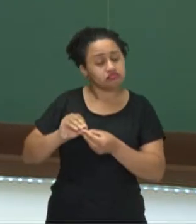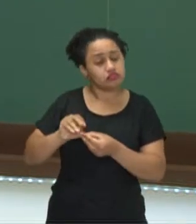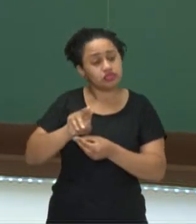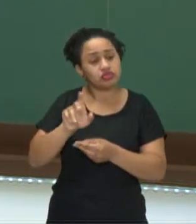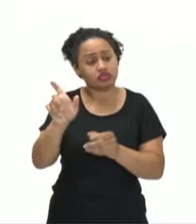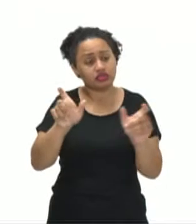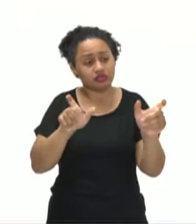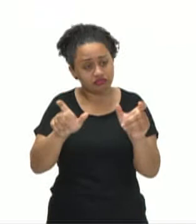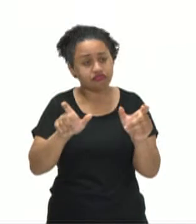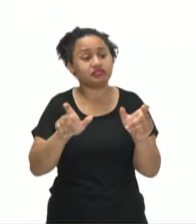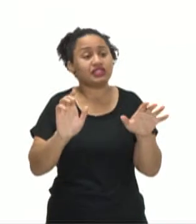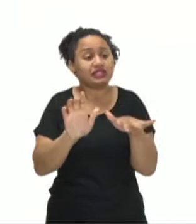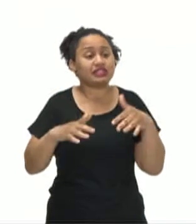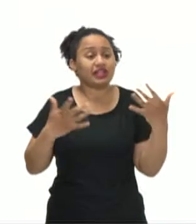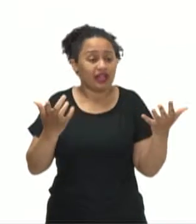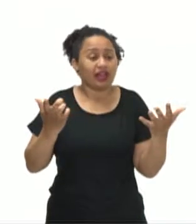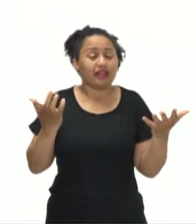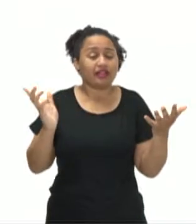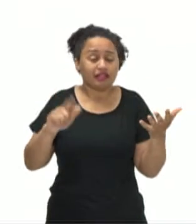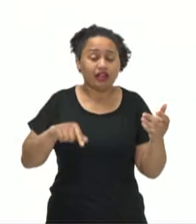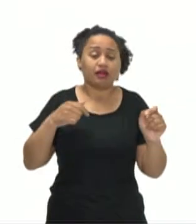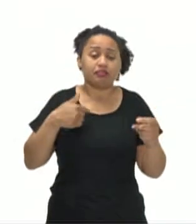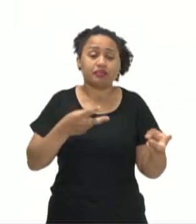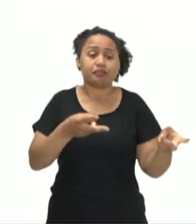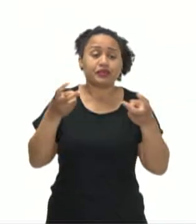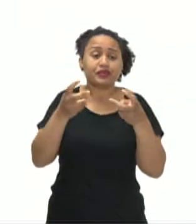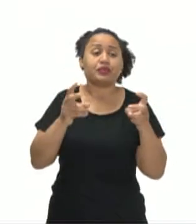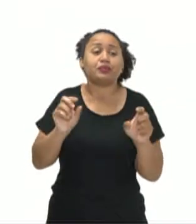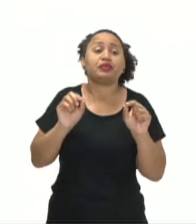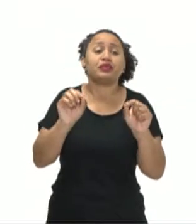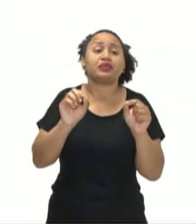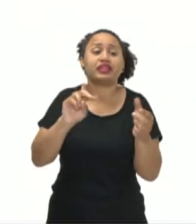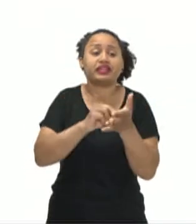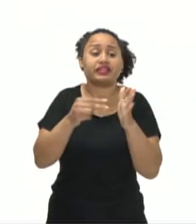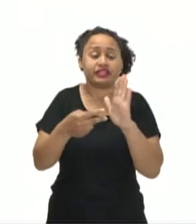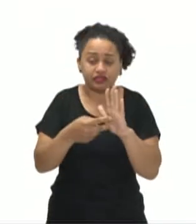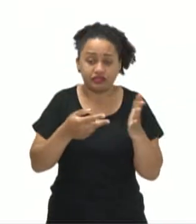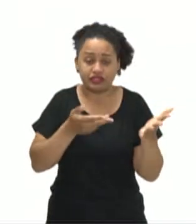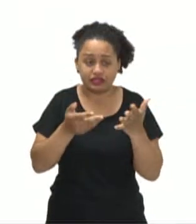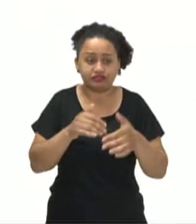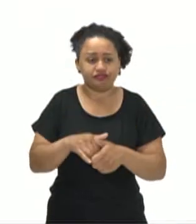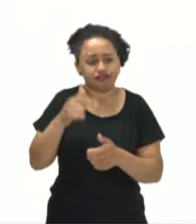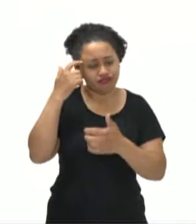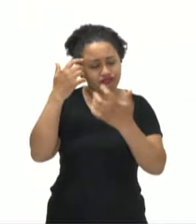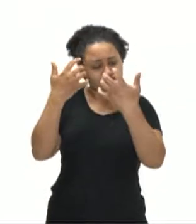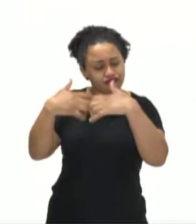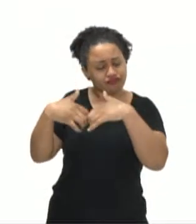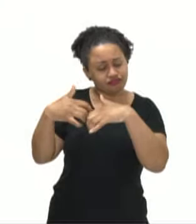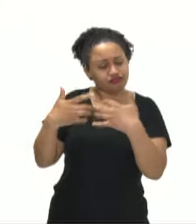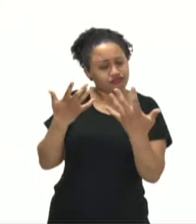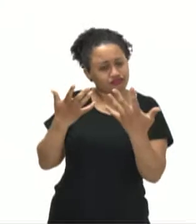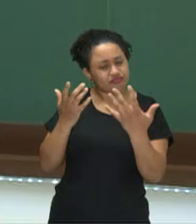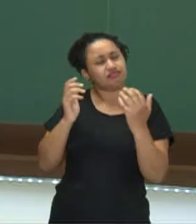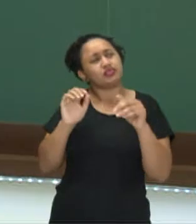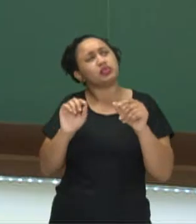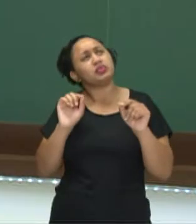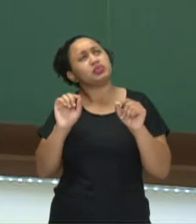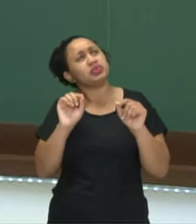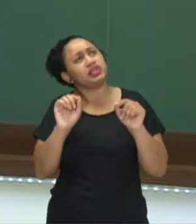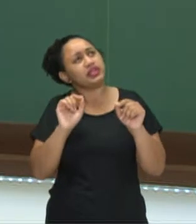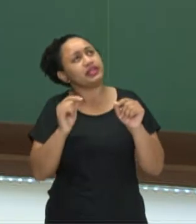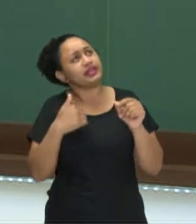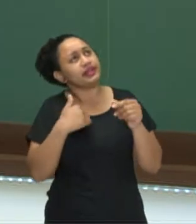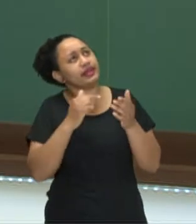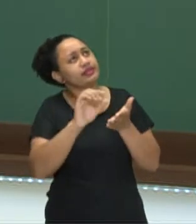essas palavras, será que dá para identificar o que significa? Pense um pouquinho lá. Será que o que seria um